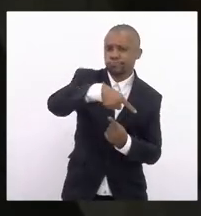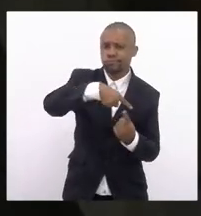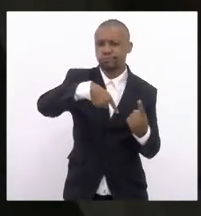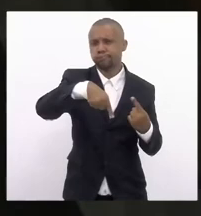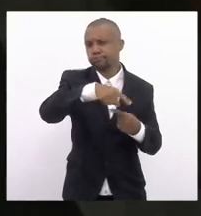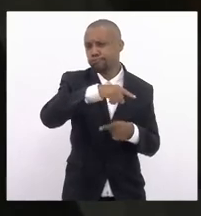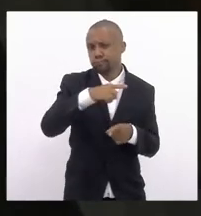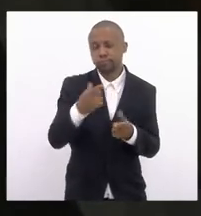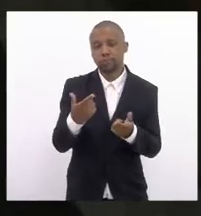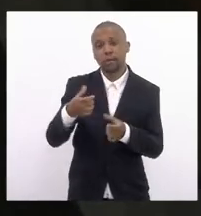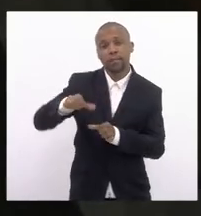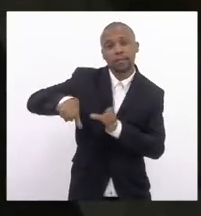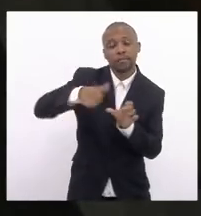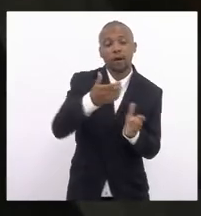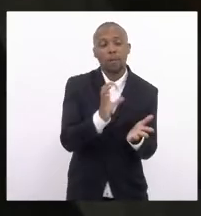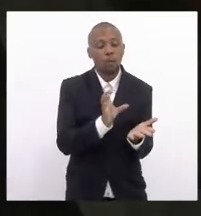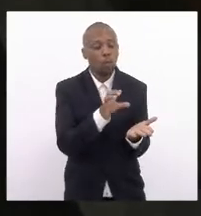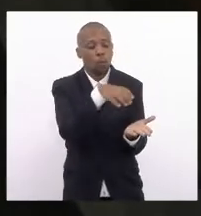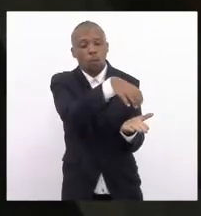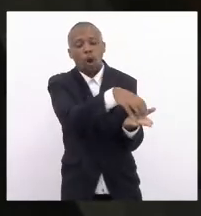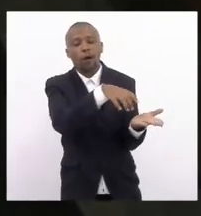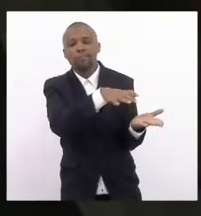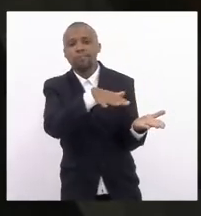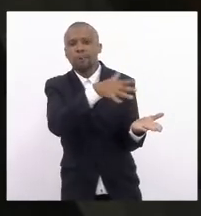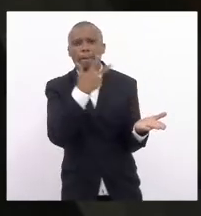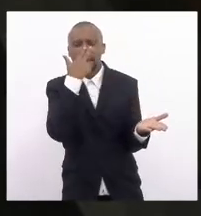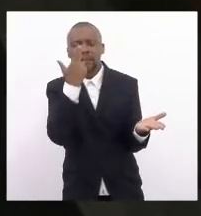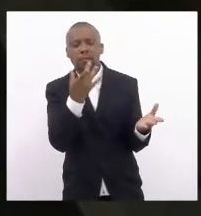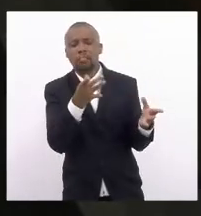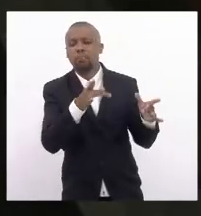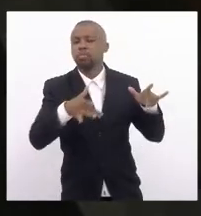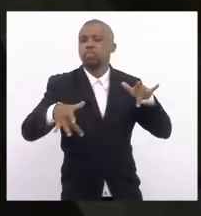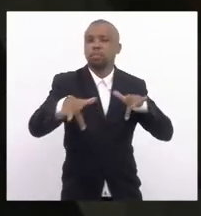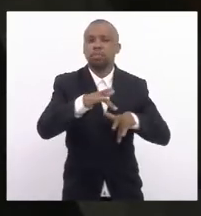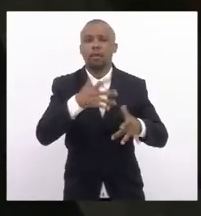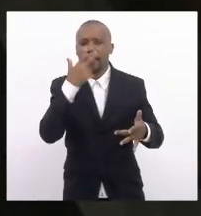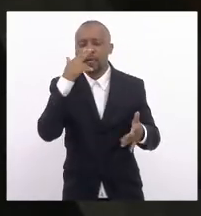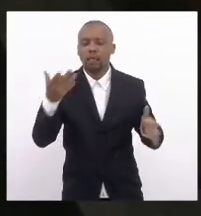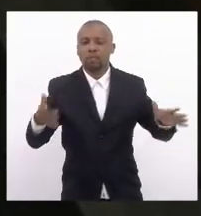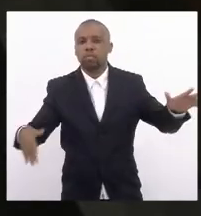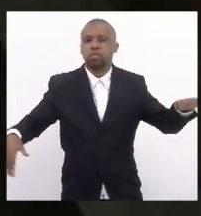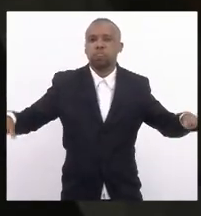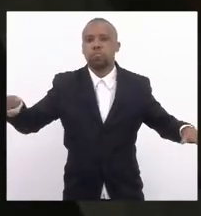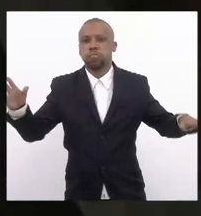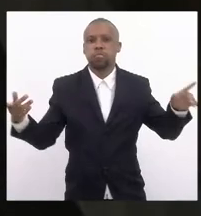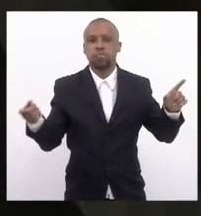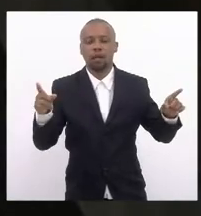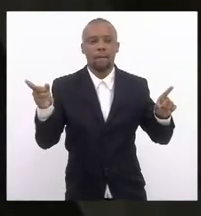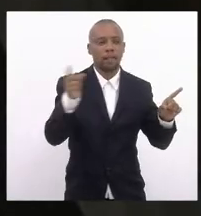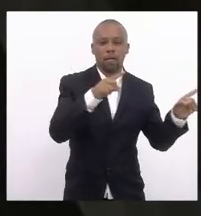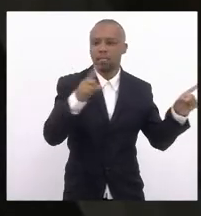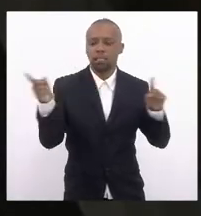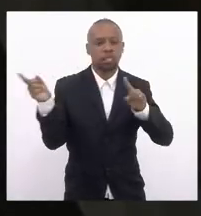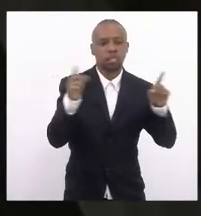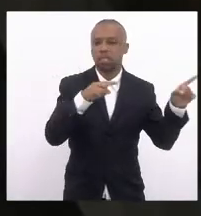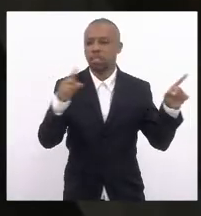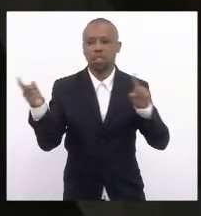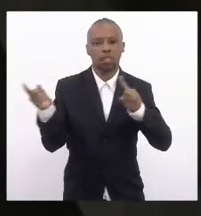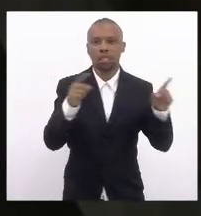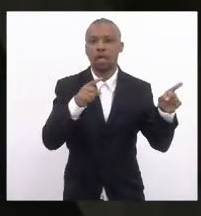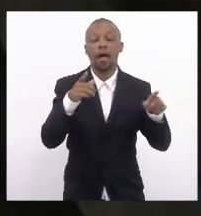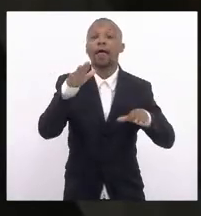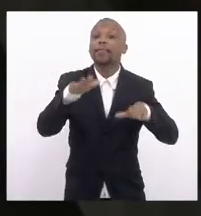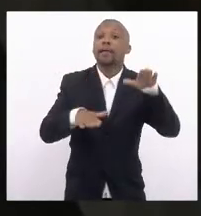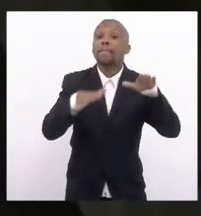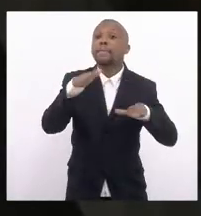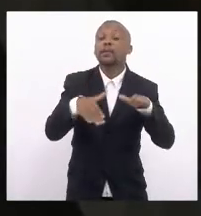Isso transforma o órgão numa espécie de biruta de aeroporto, que vai para lá e para cá, dependendo do